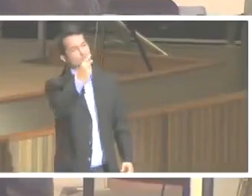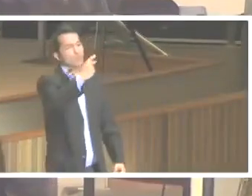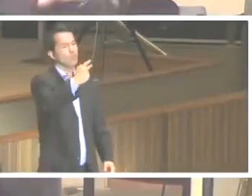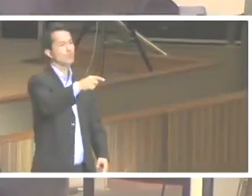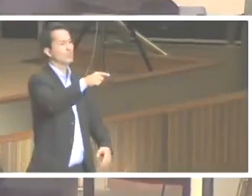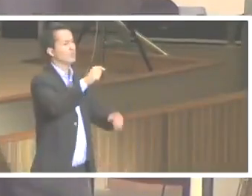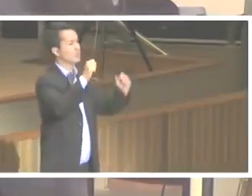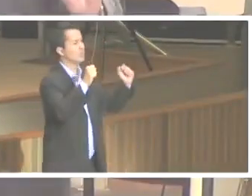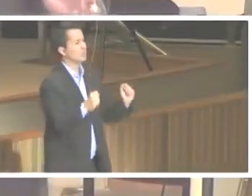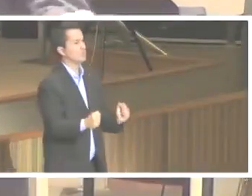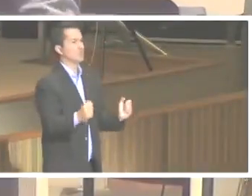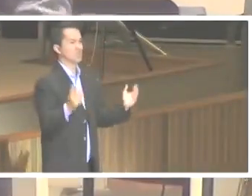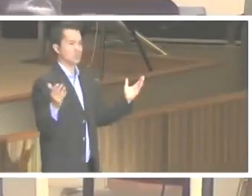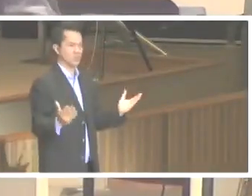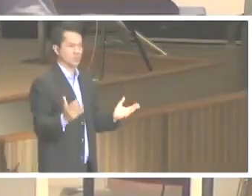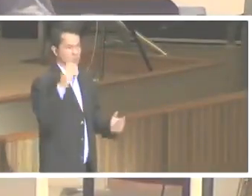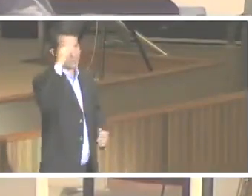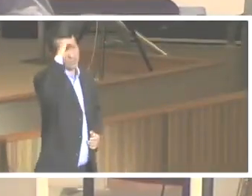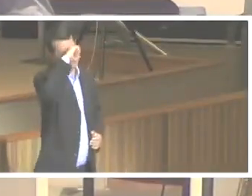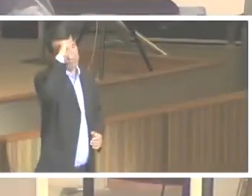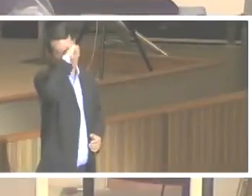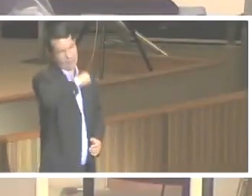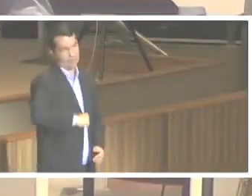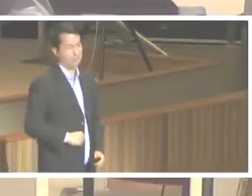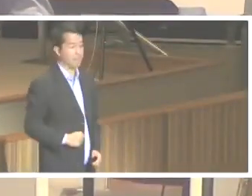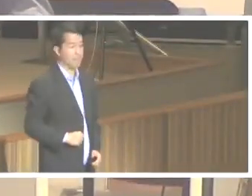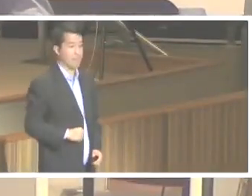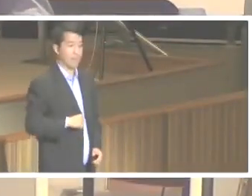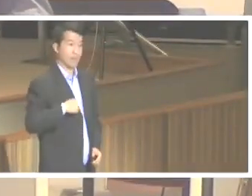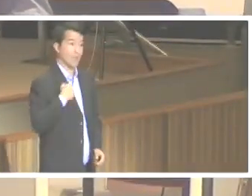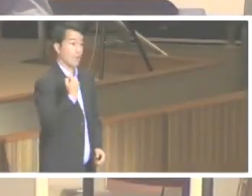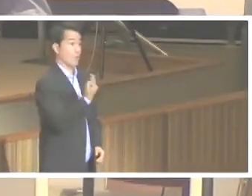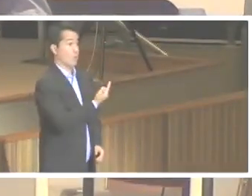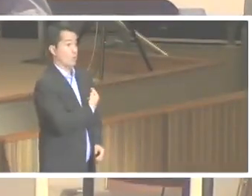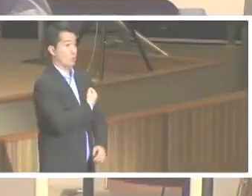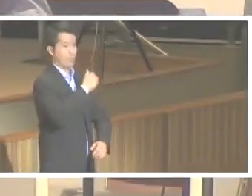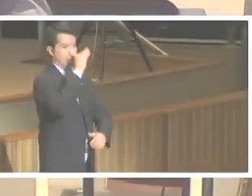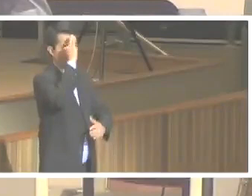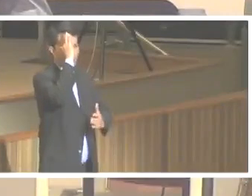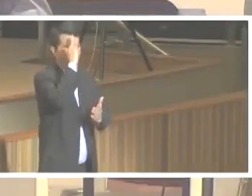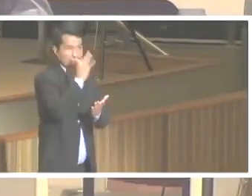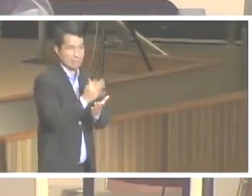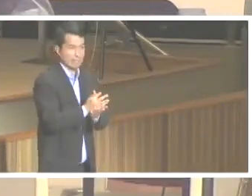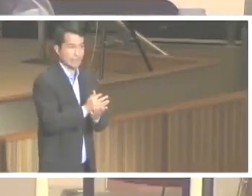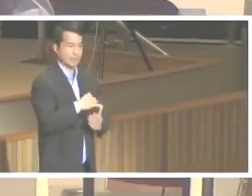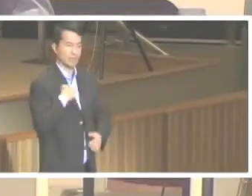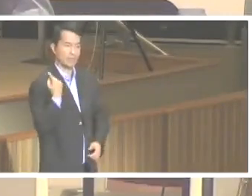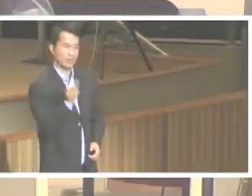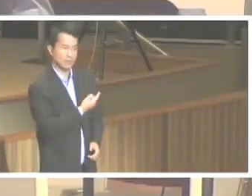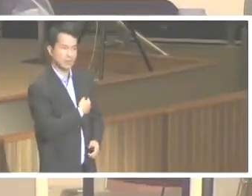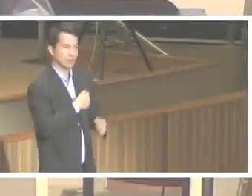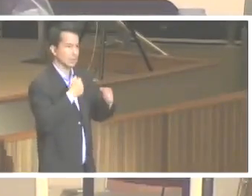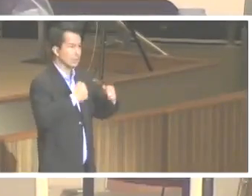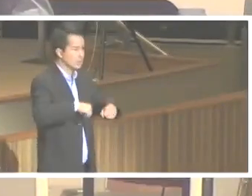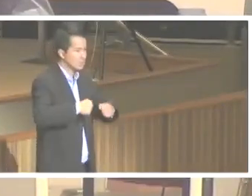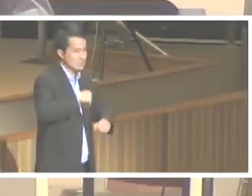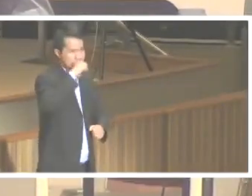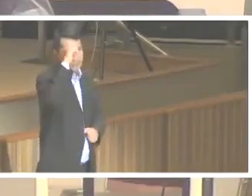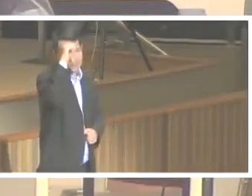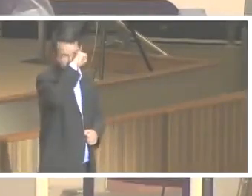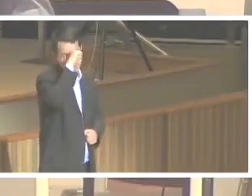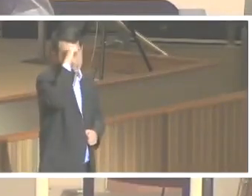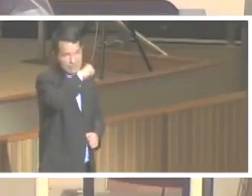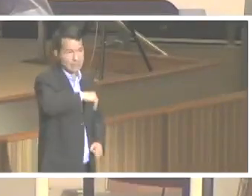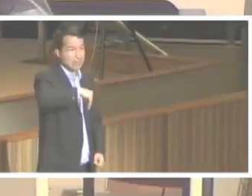nessa dinâmica da fé nós percebemos os riscos da fé